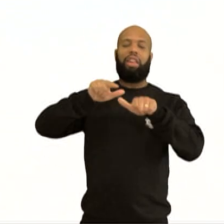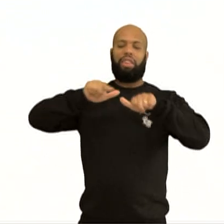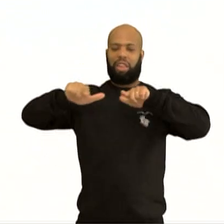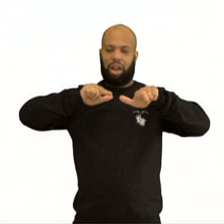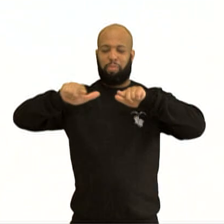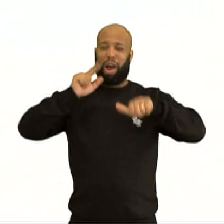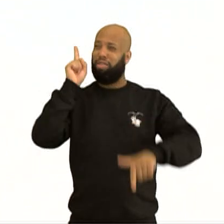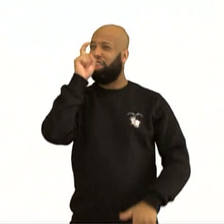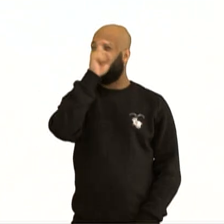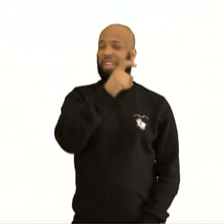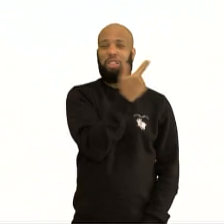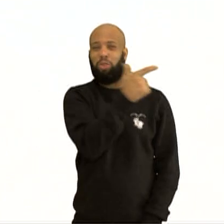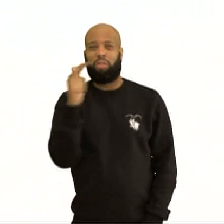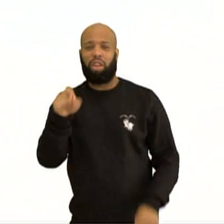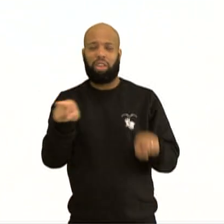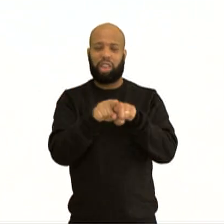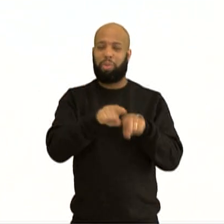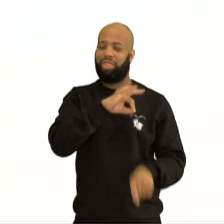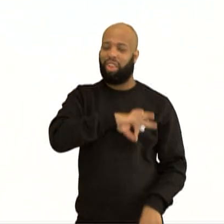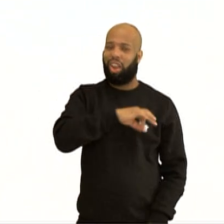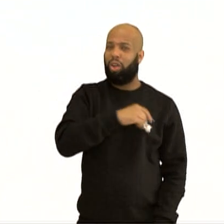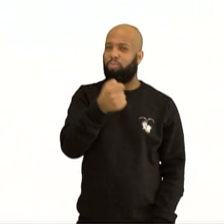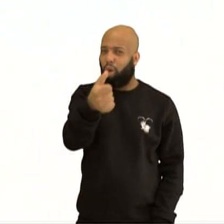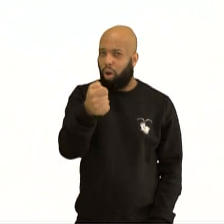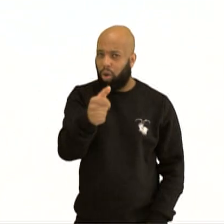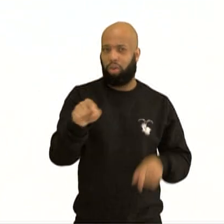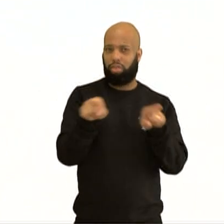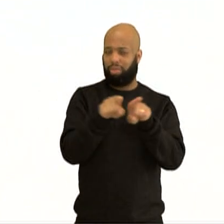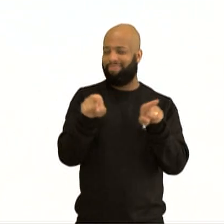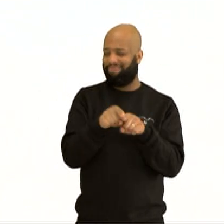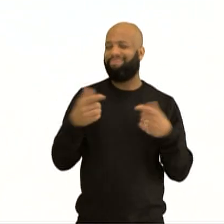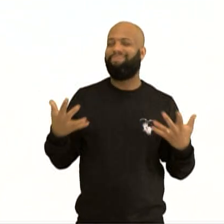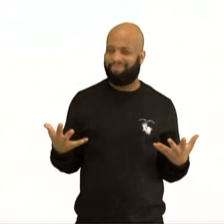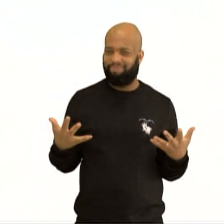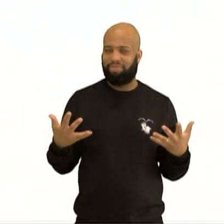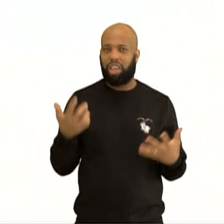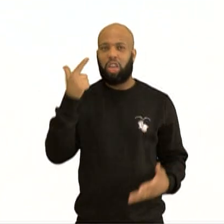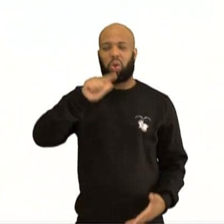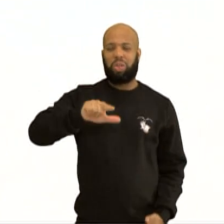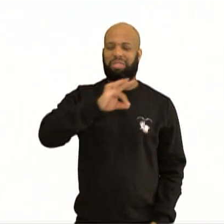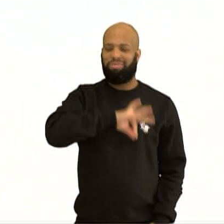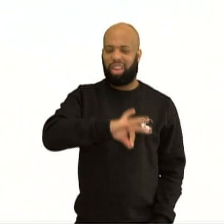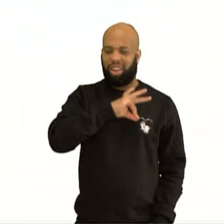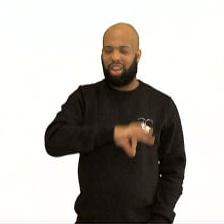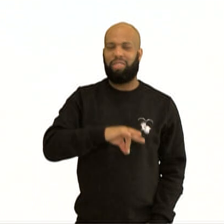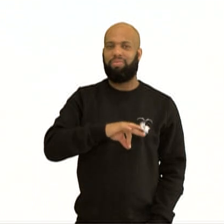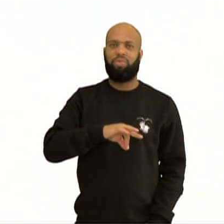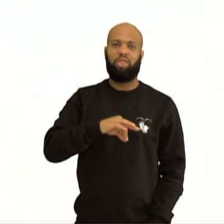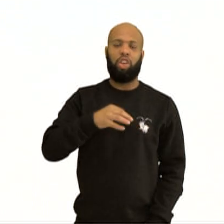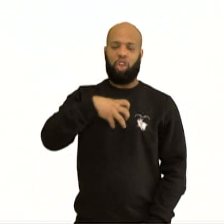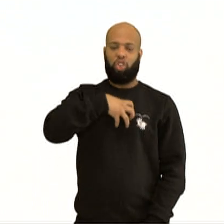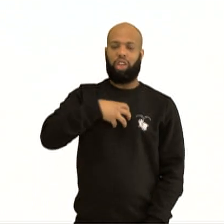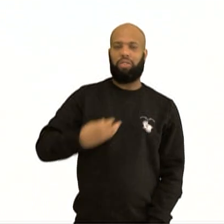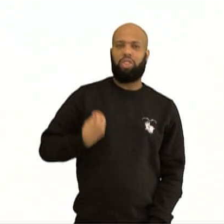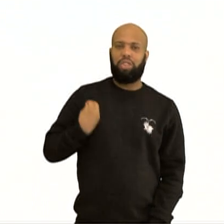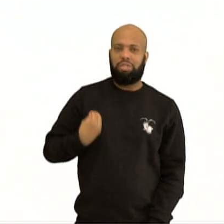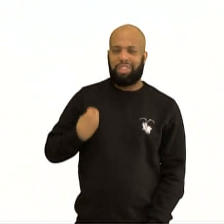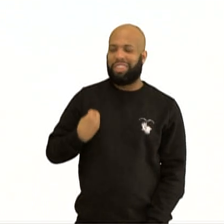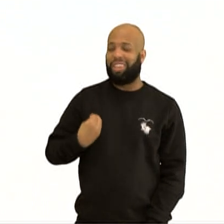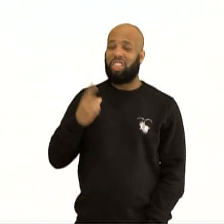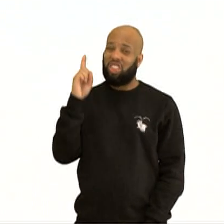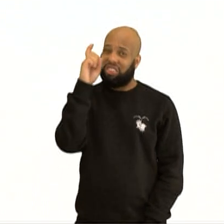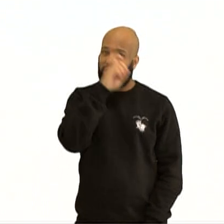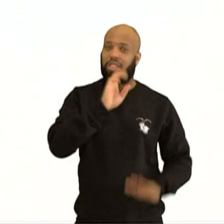é difícil, em que a renda é difícil, em que ter um salário, ter um ganho para manter a sua subsistência é